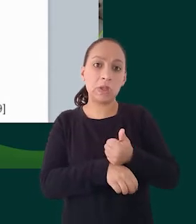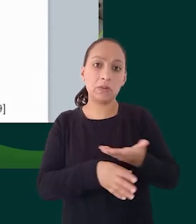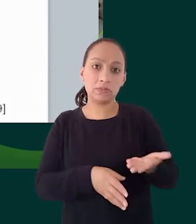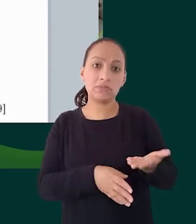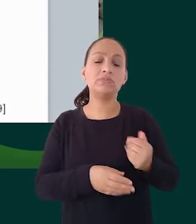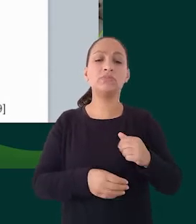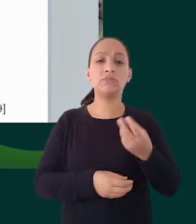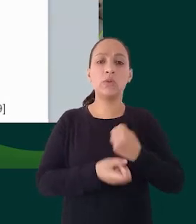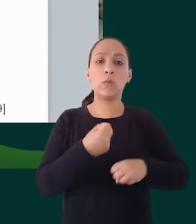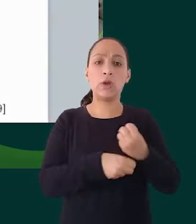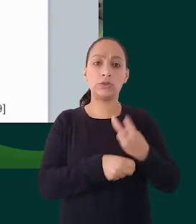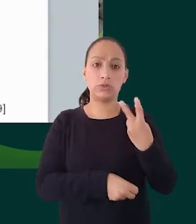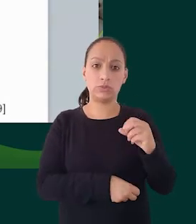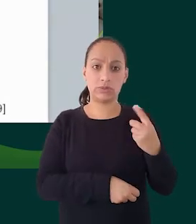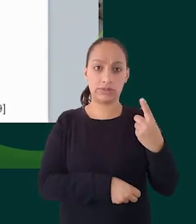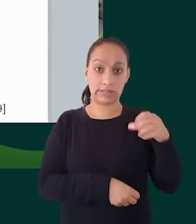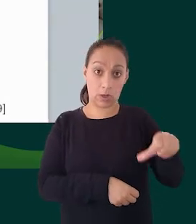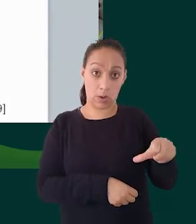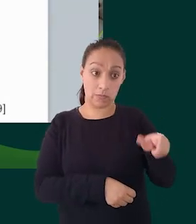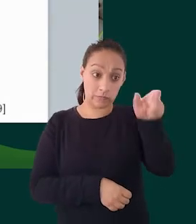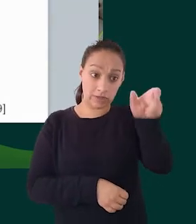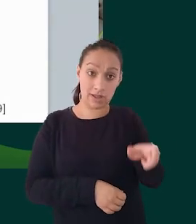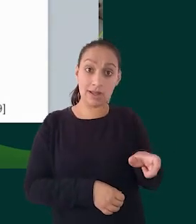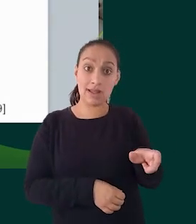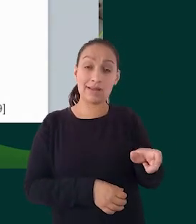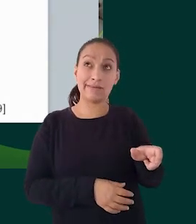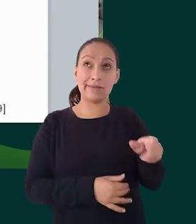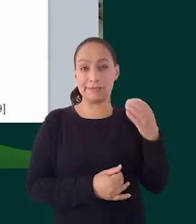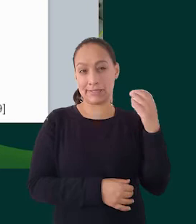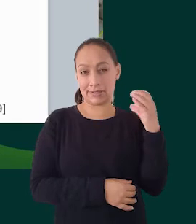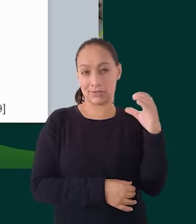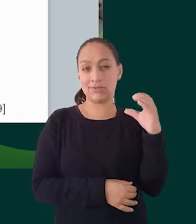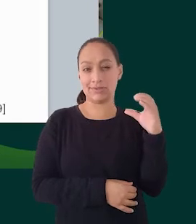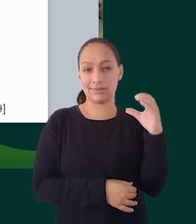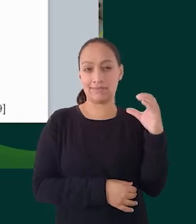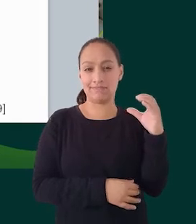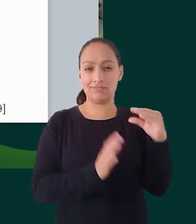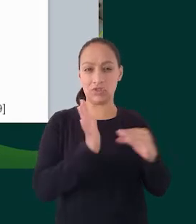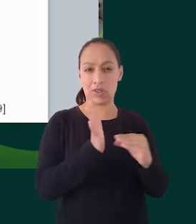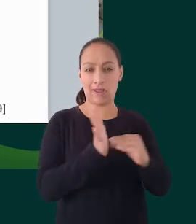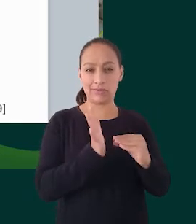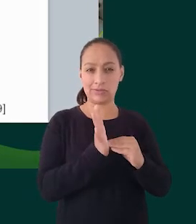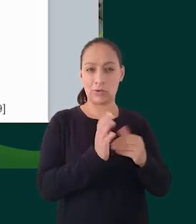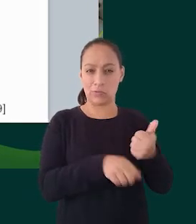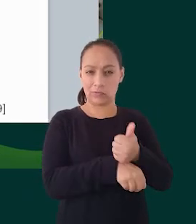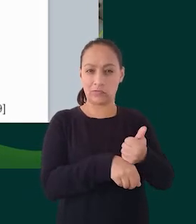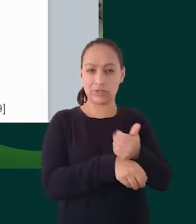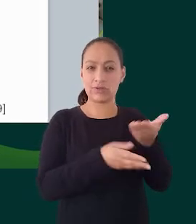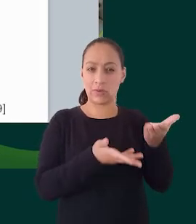2019, o cientista de dados, que é esse cara que está ali no meio trabalhando com aquele monte de área,